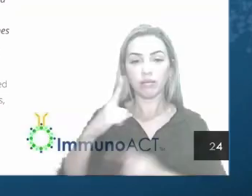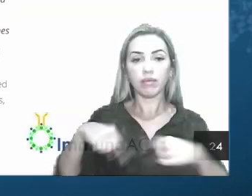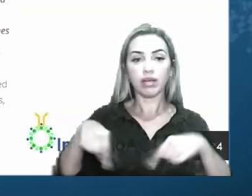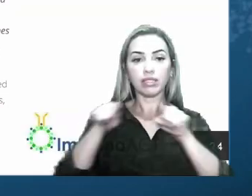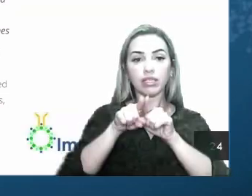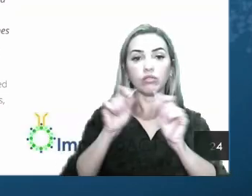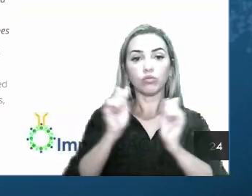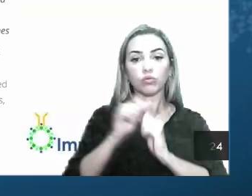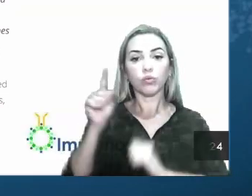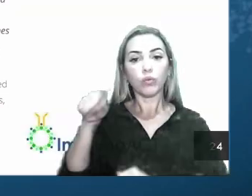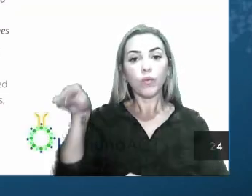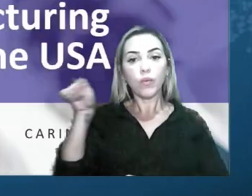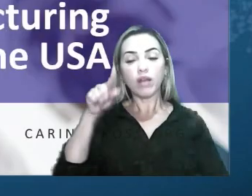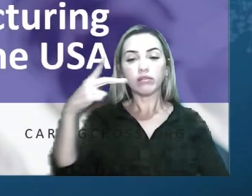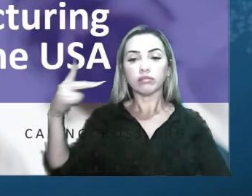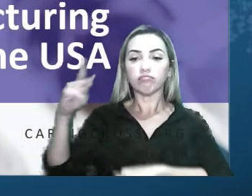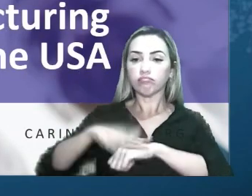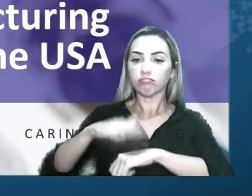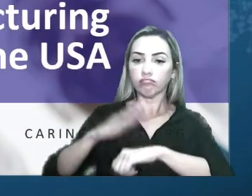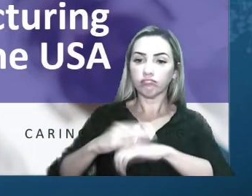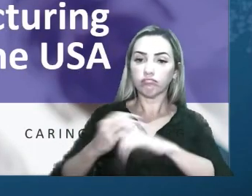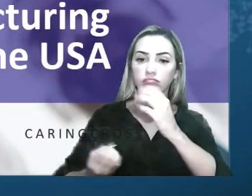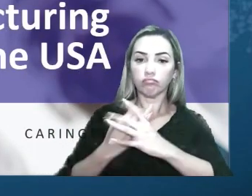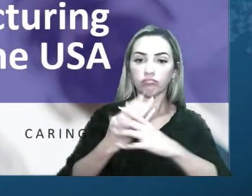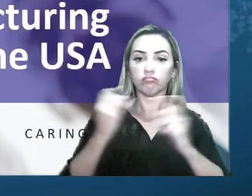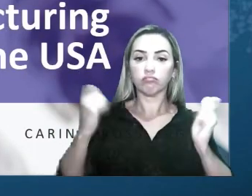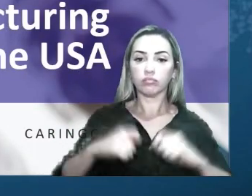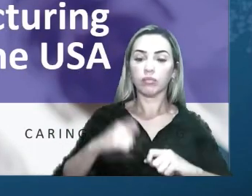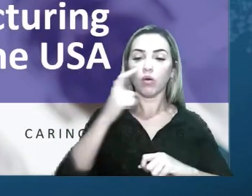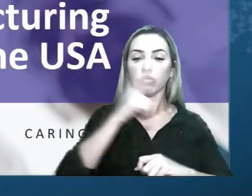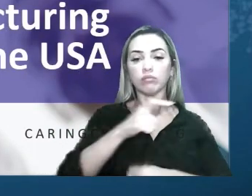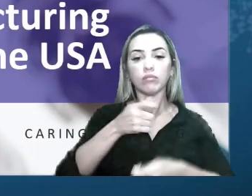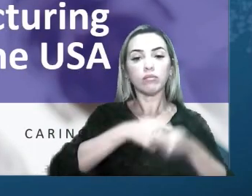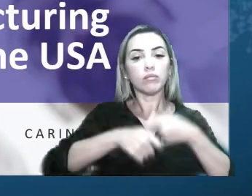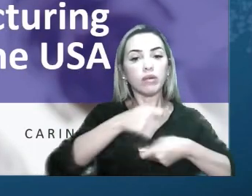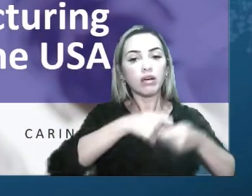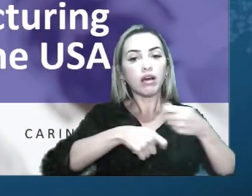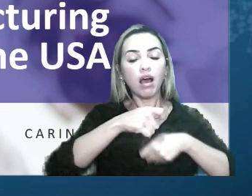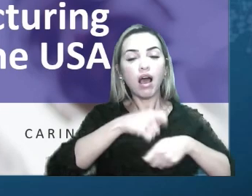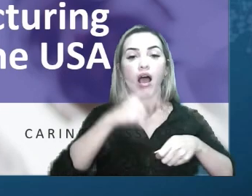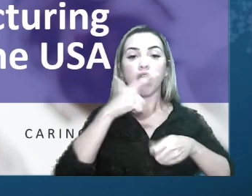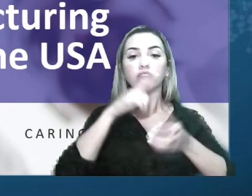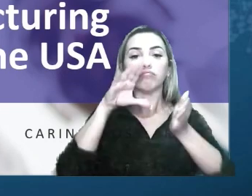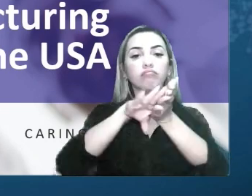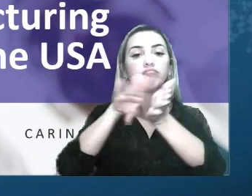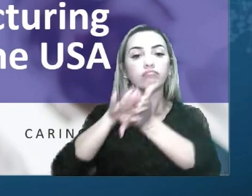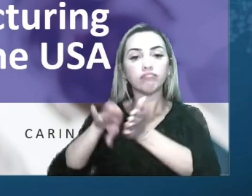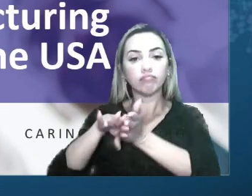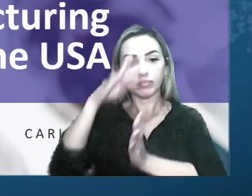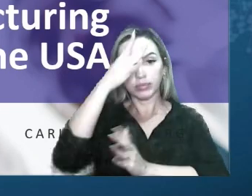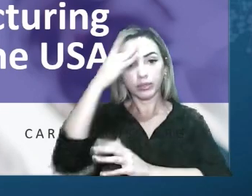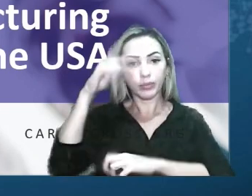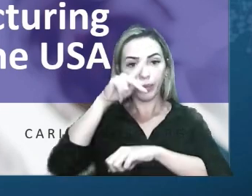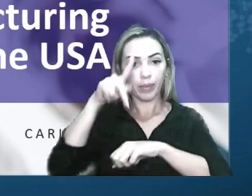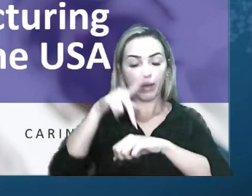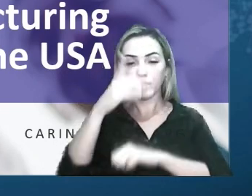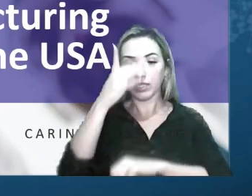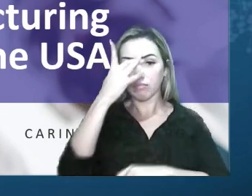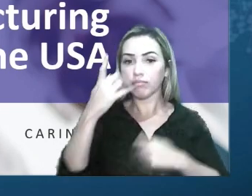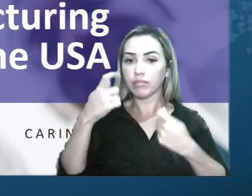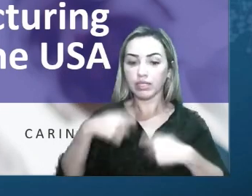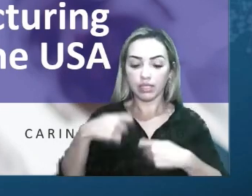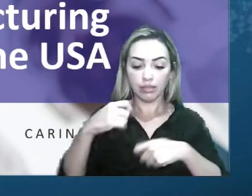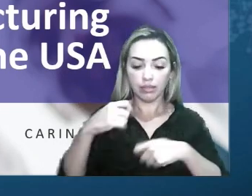que esse produto possa ser comercializado e que chegue às pessoas na Índia que necessitam disso.